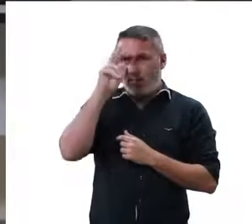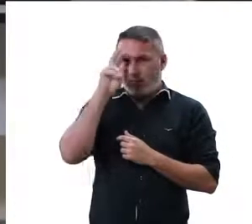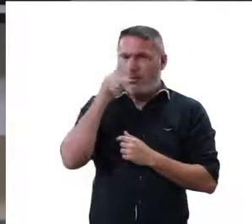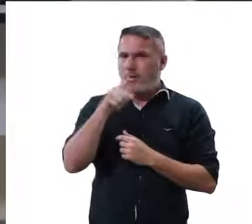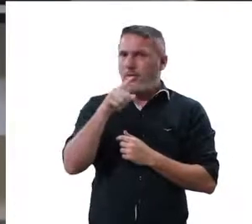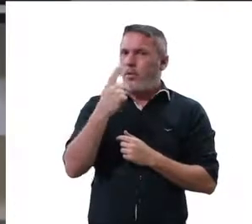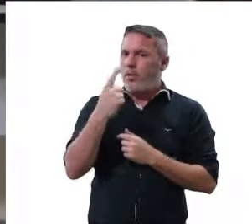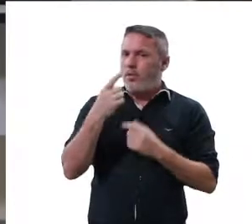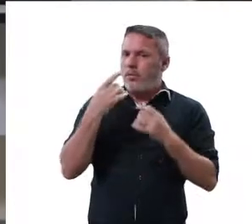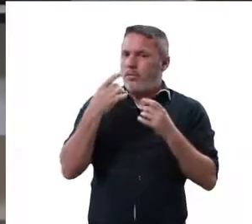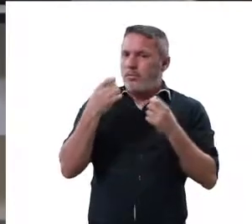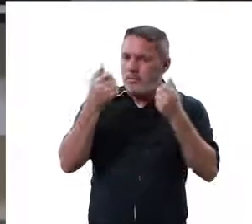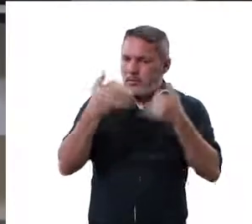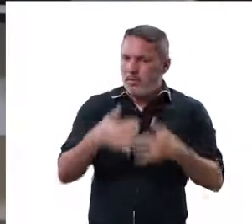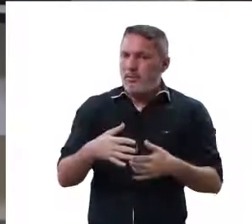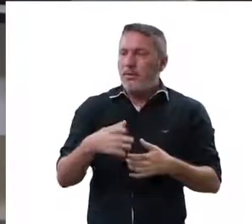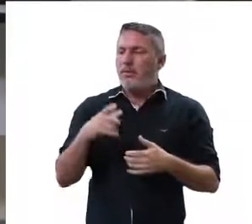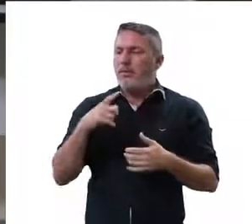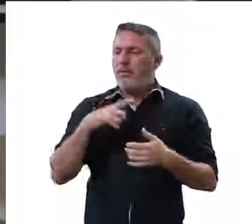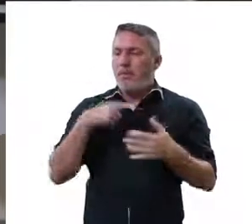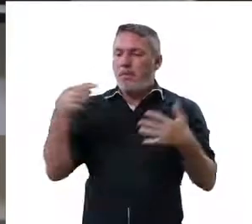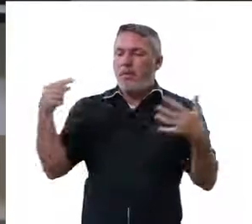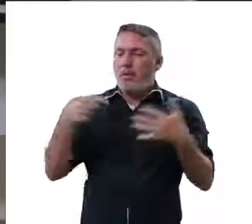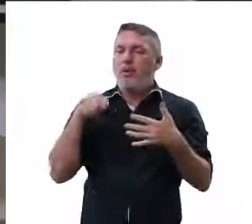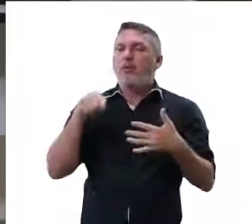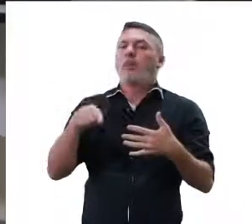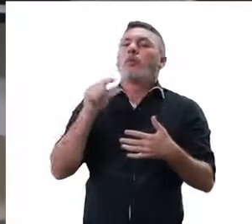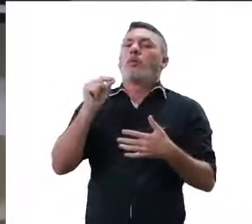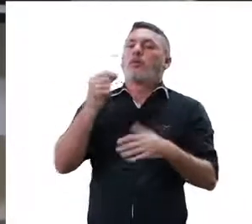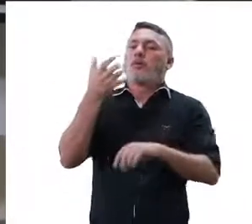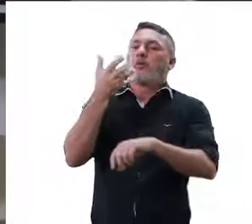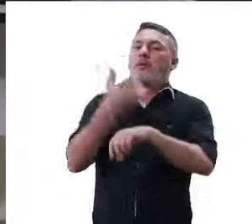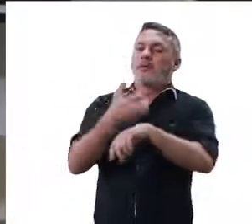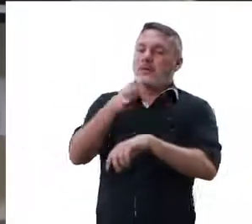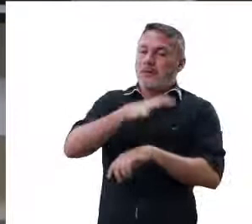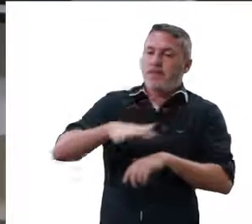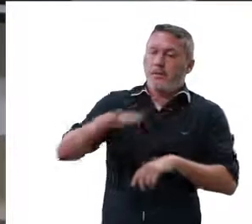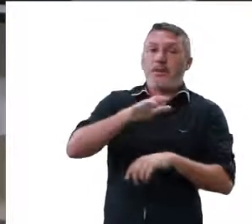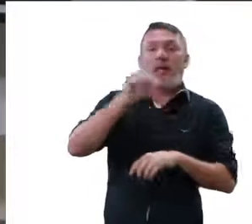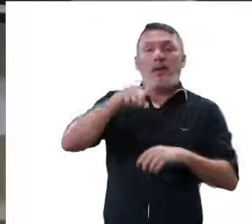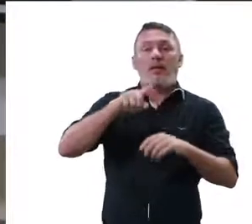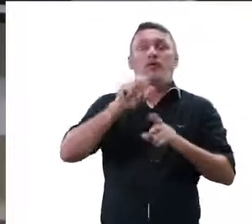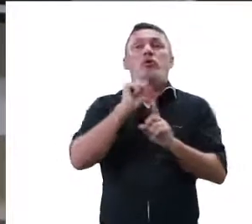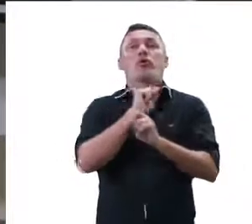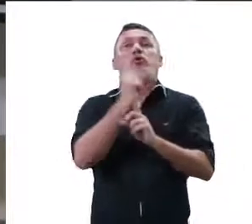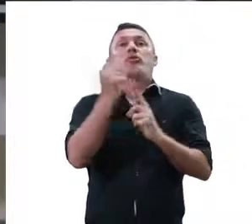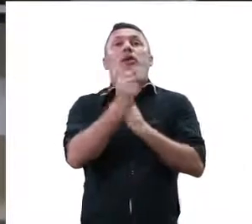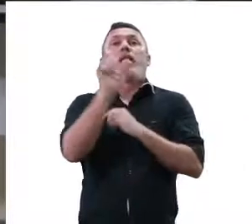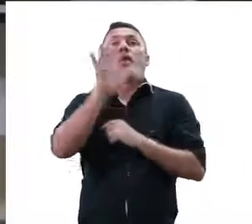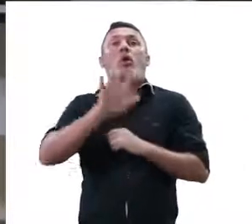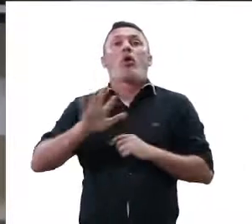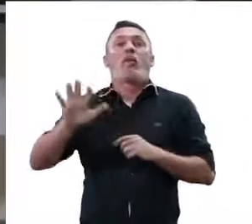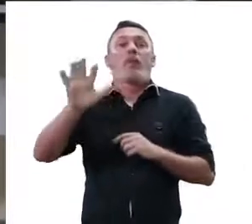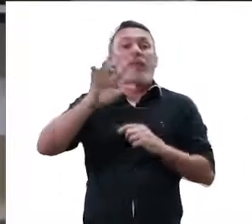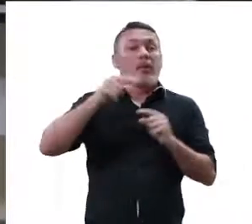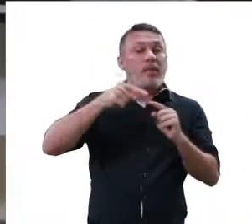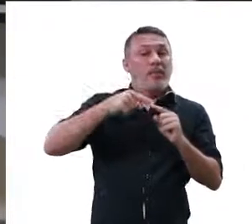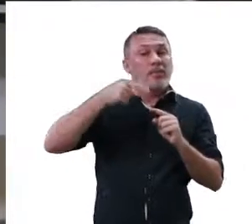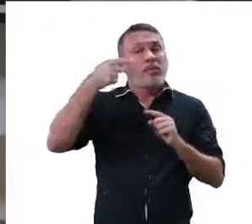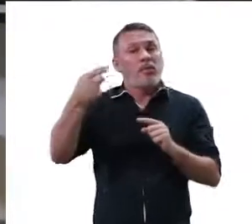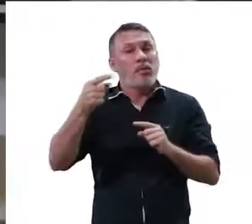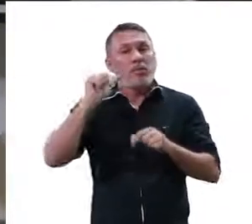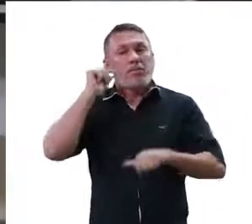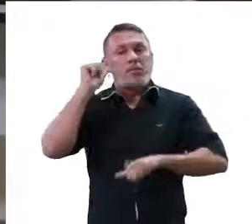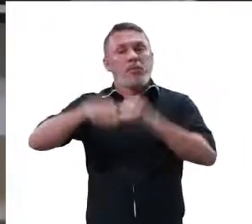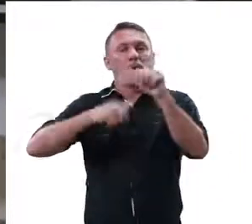importante: a sociologia surge para explicar as sociedades europeias pós-Revolução Industrial. Você não tem essa ciência